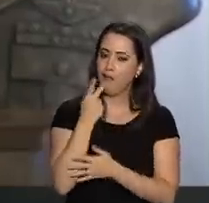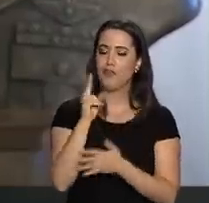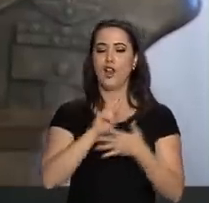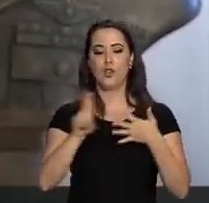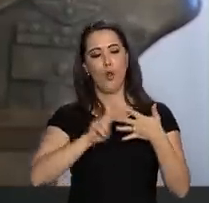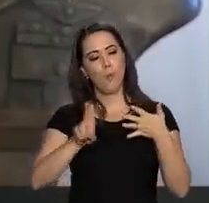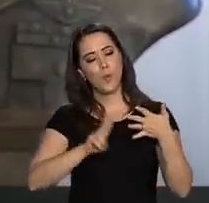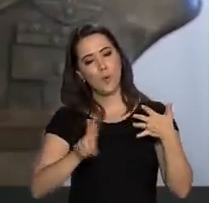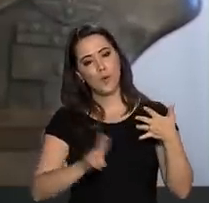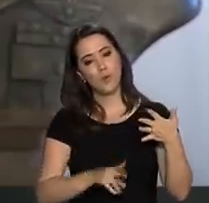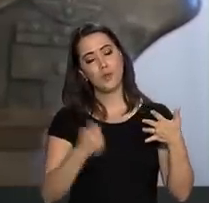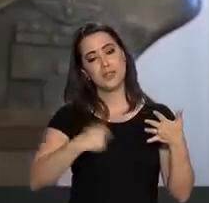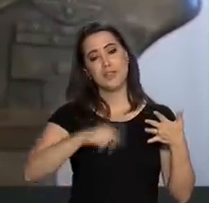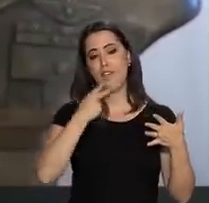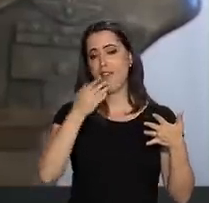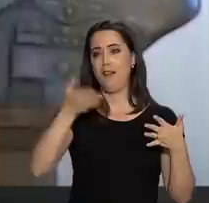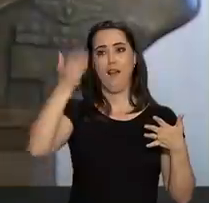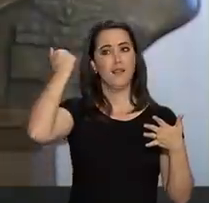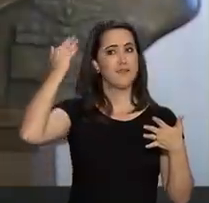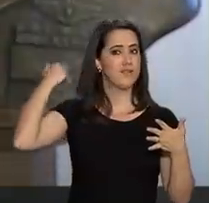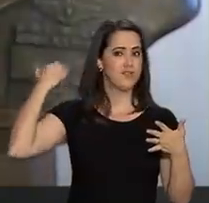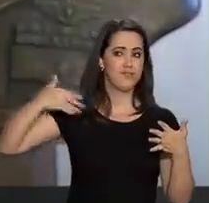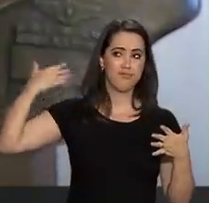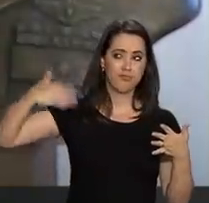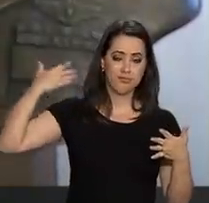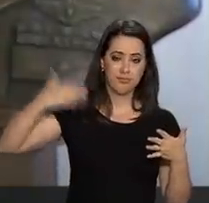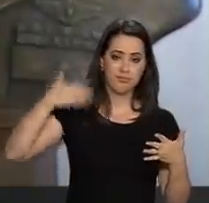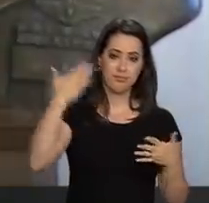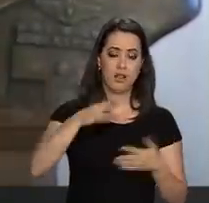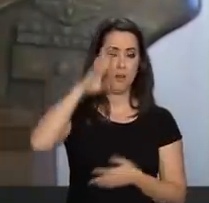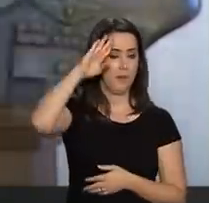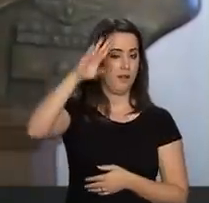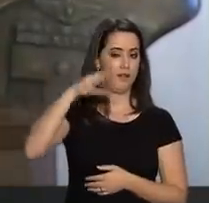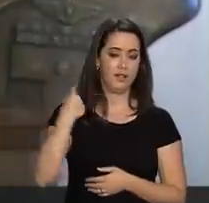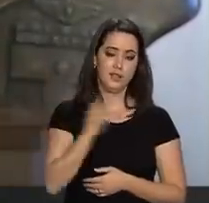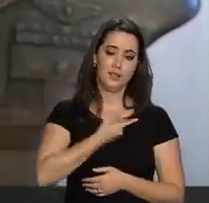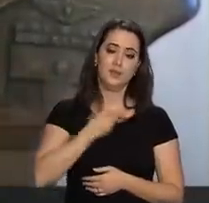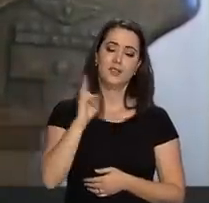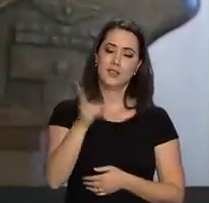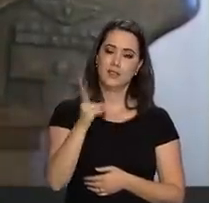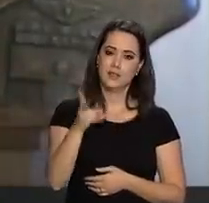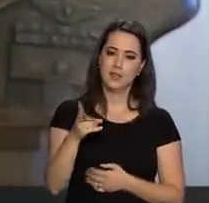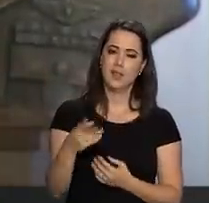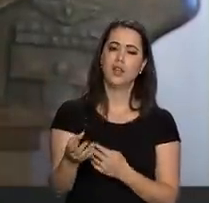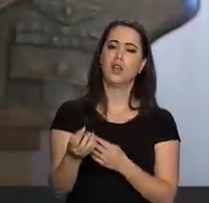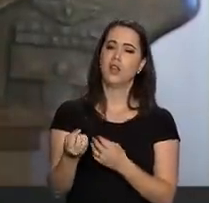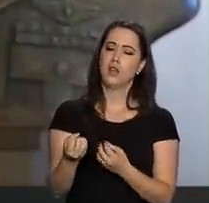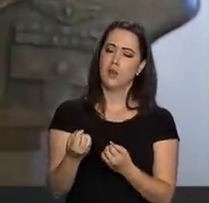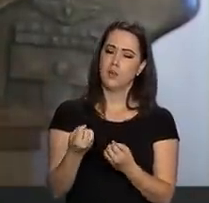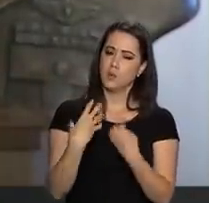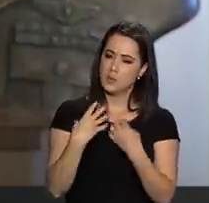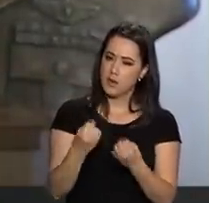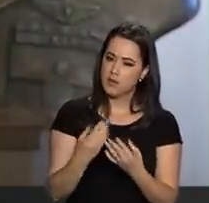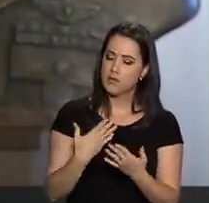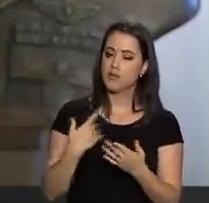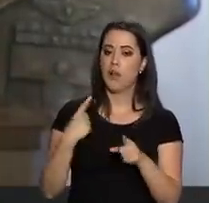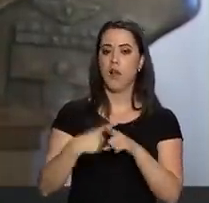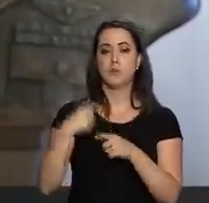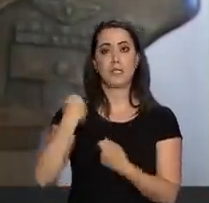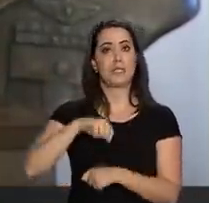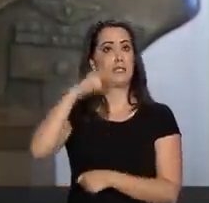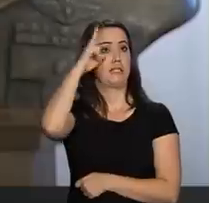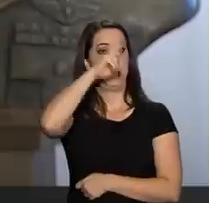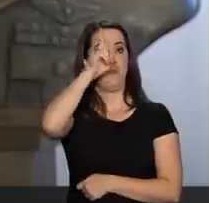que reverenciar cada um dos antigos chefes militares que nos inspiraram em algum momento. Teria que recordar